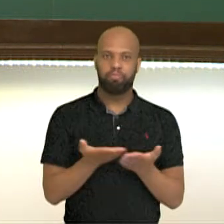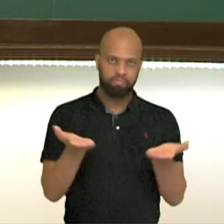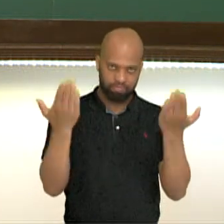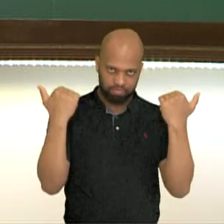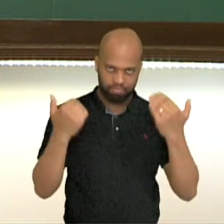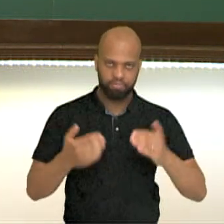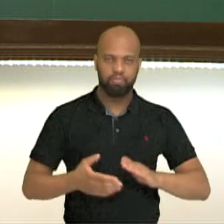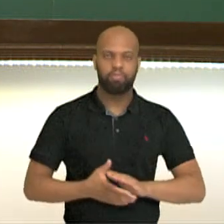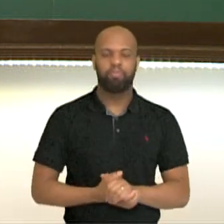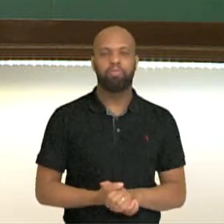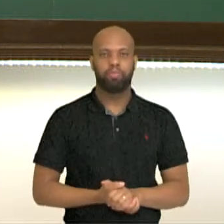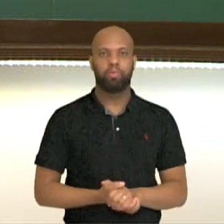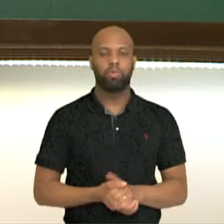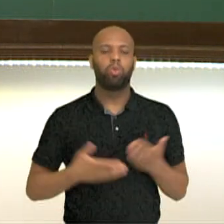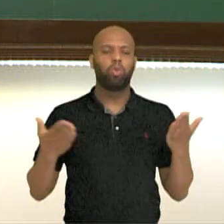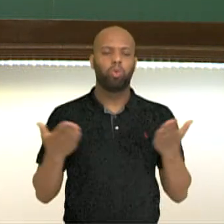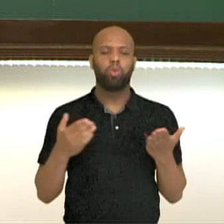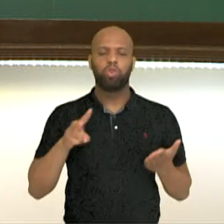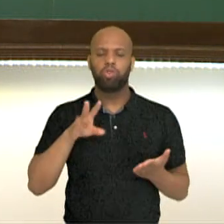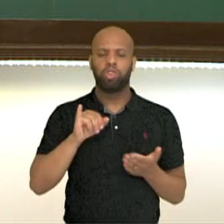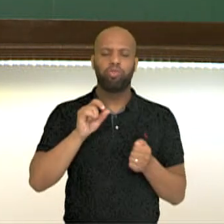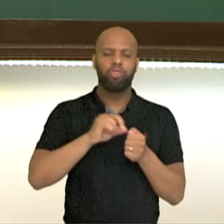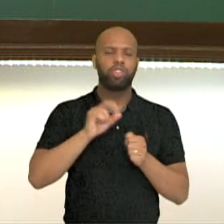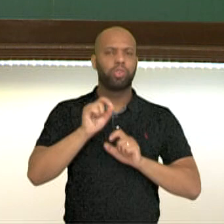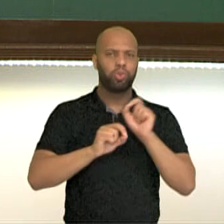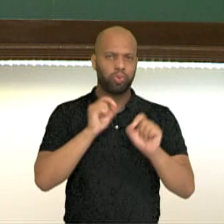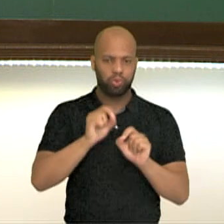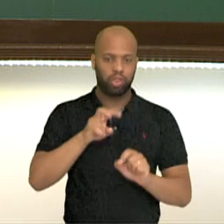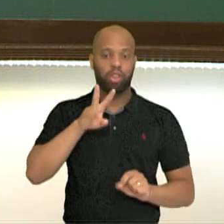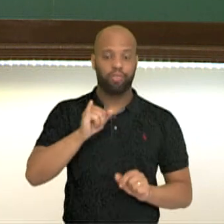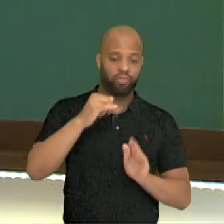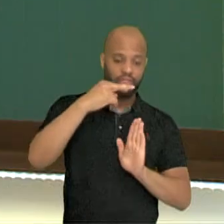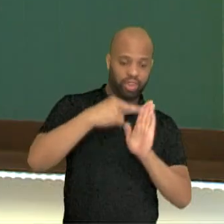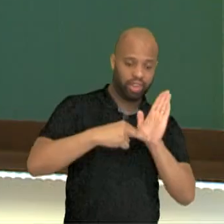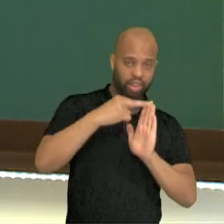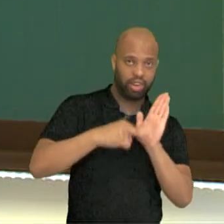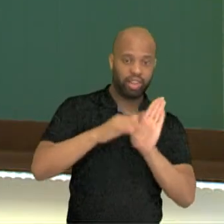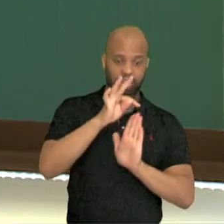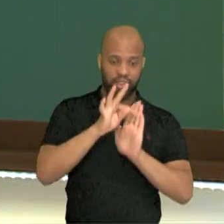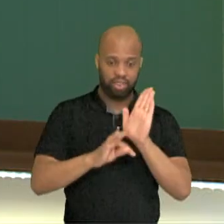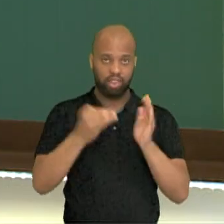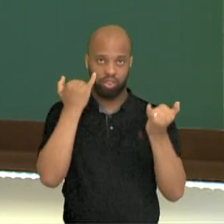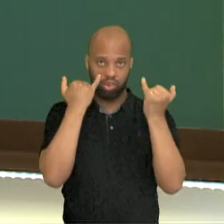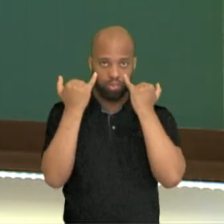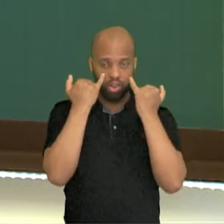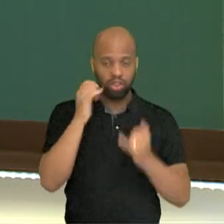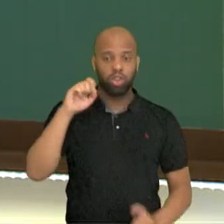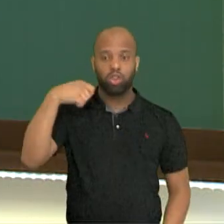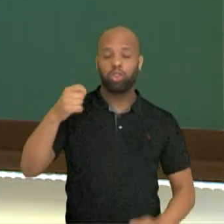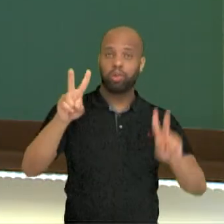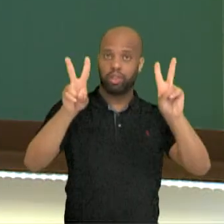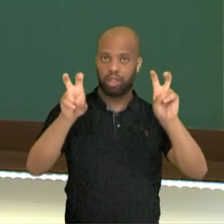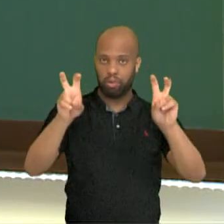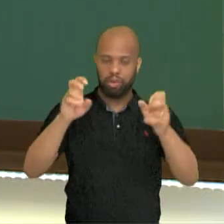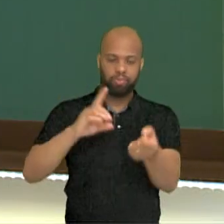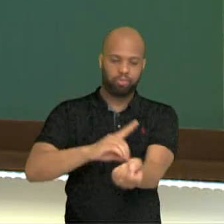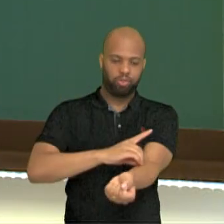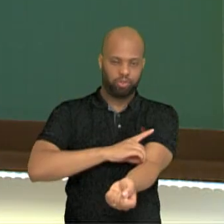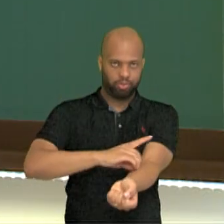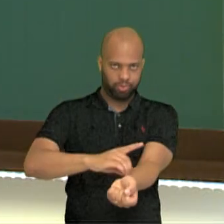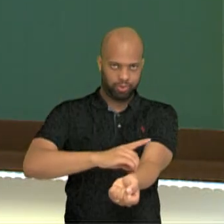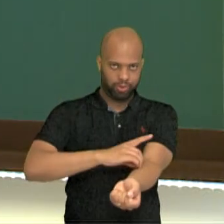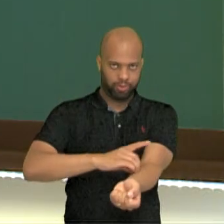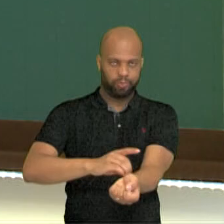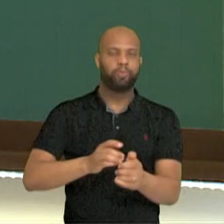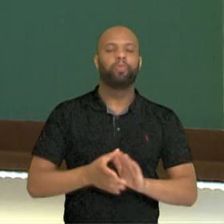lá? Hoje nós vamos ler textos informativos sobre diabetes,